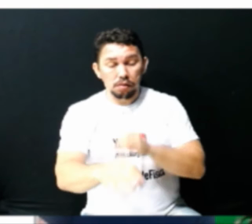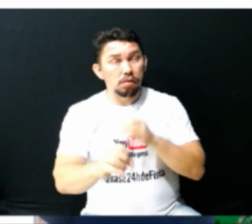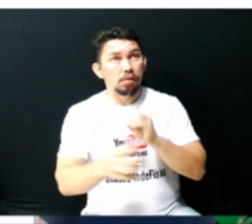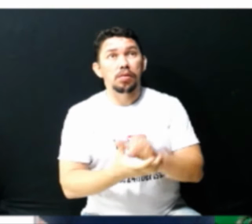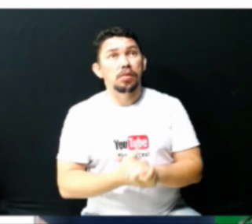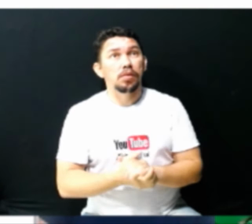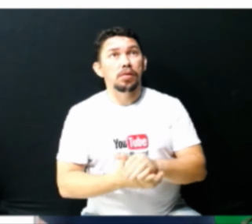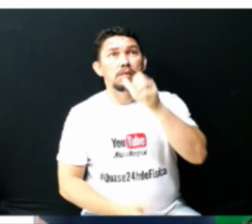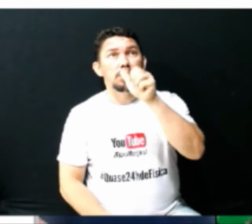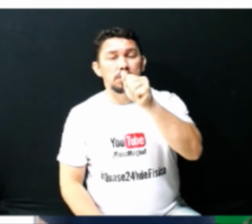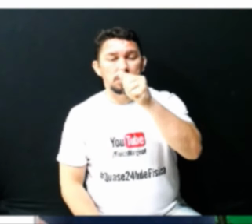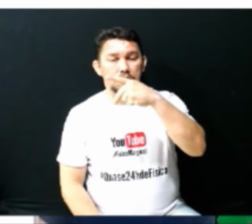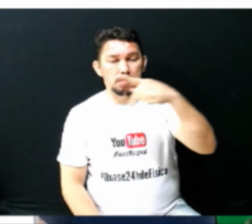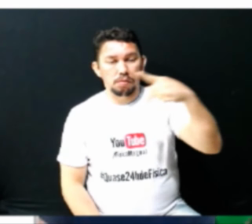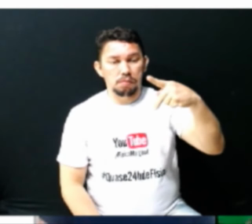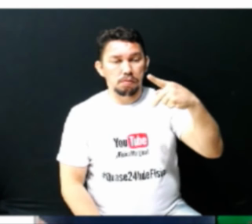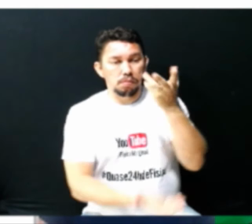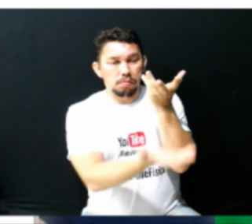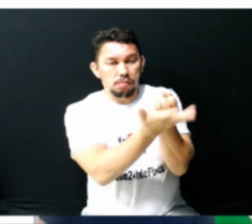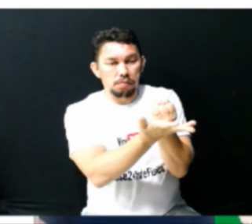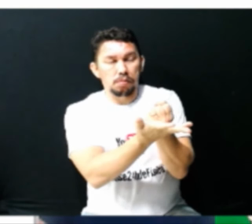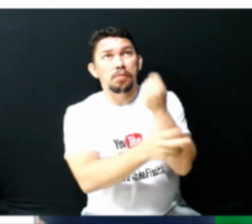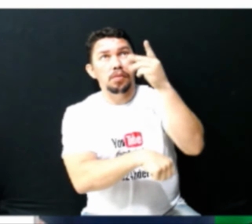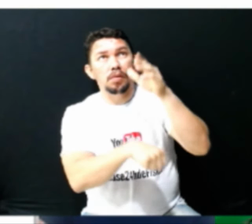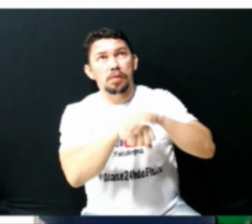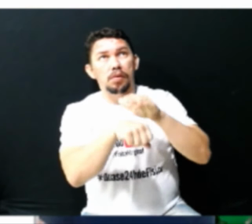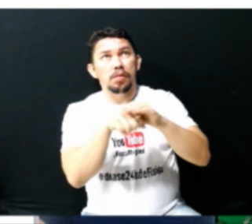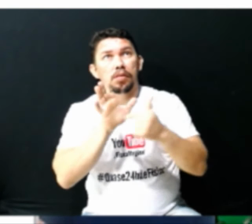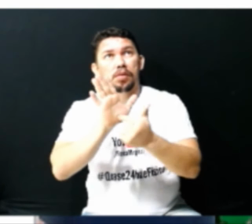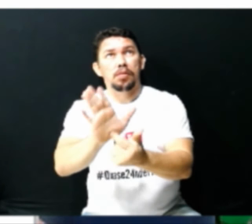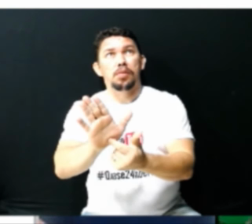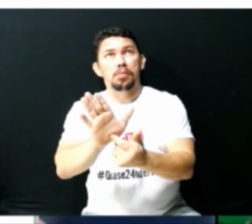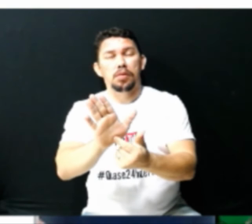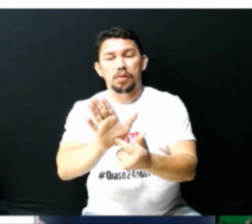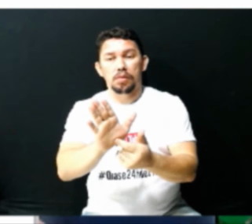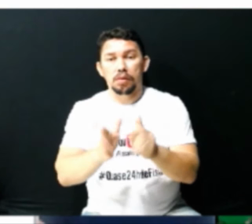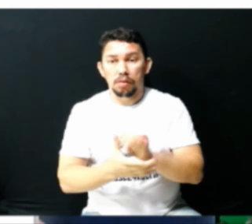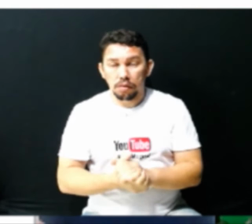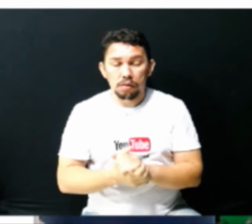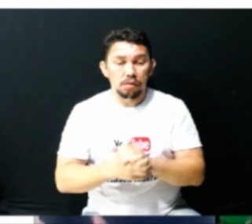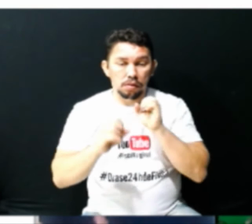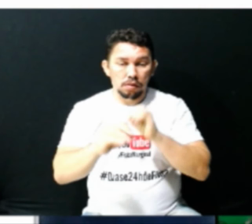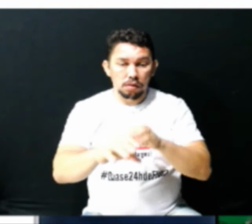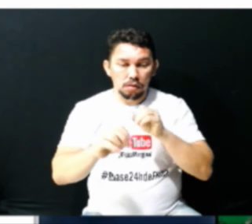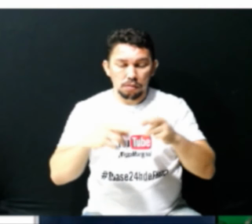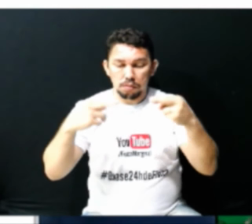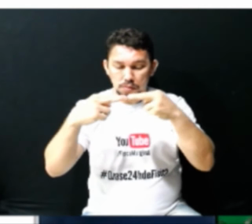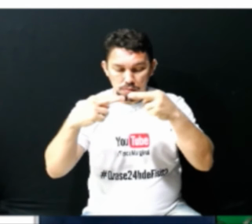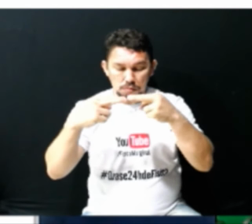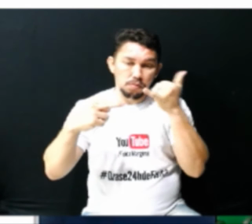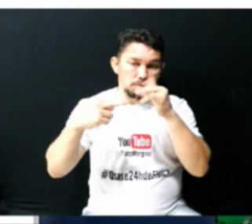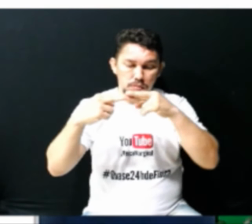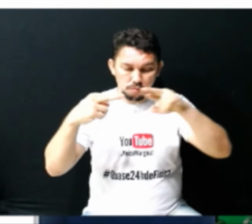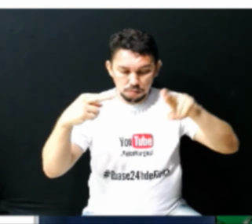no FET, eu vou baixar esse aplicativo e vou mostrar na aula. Na aula que eu dei sobre circuitos elétricos, né, para quem não